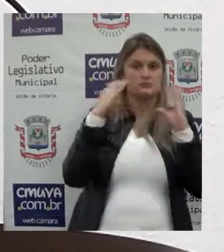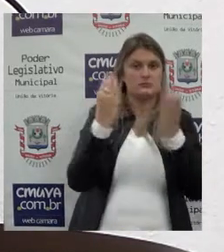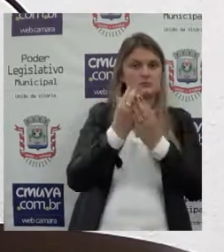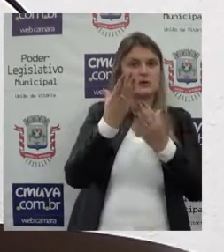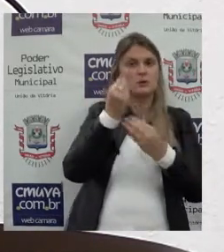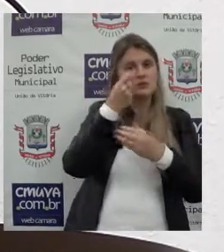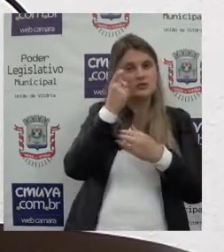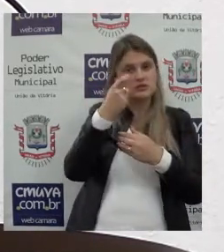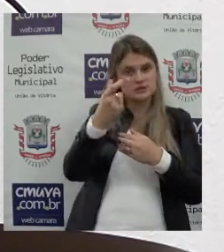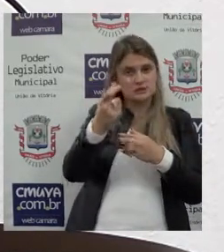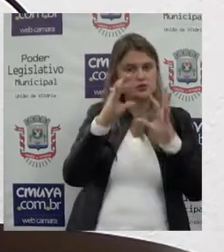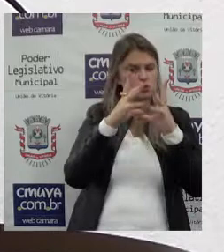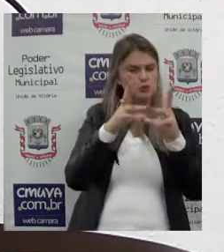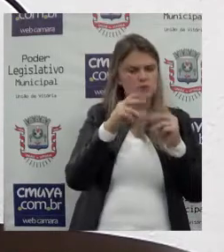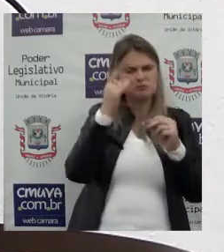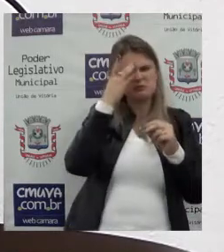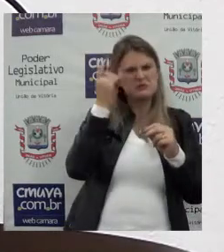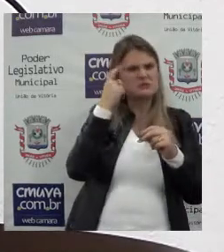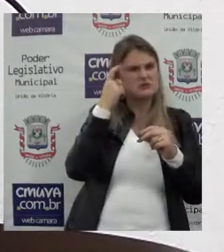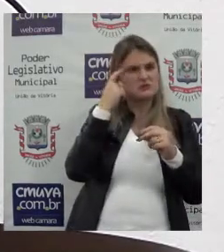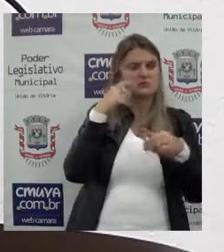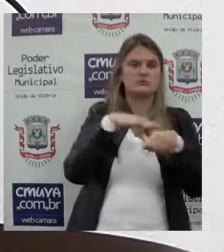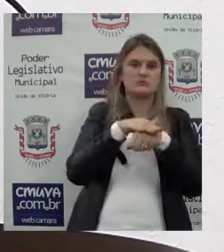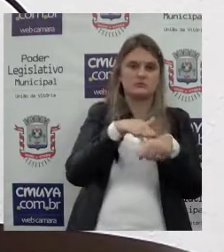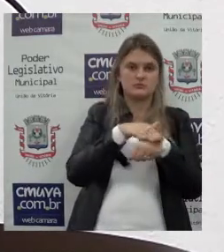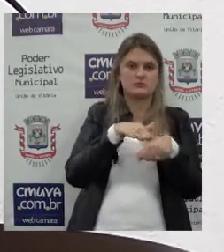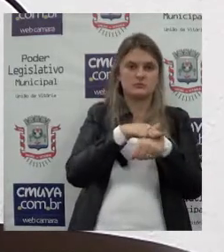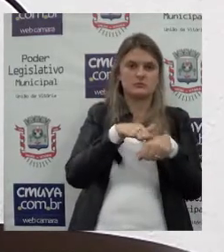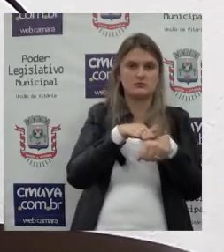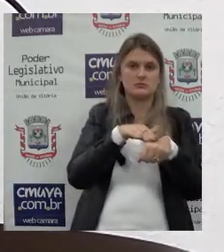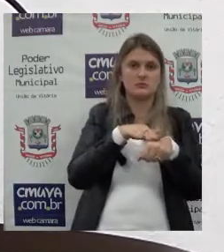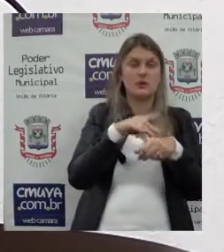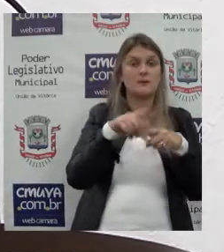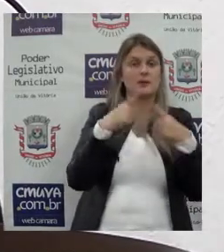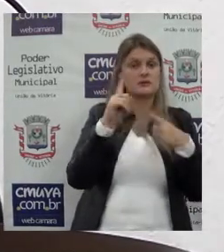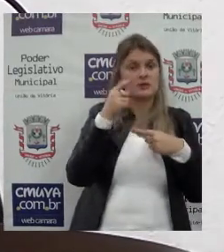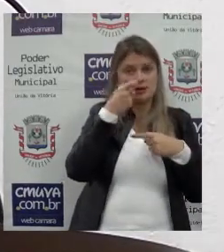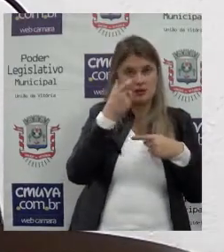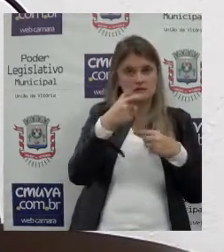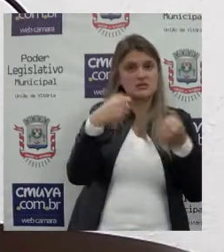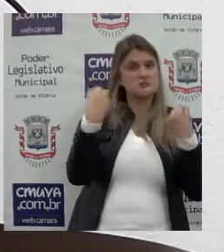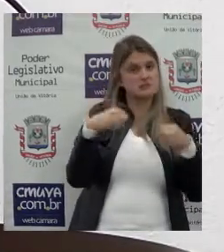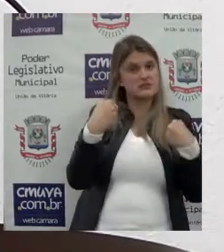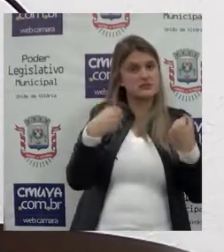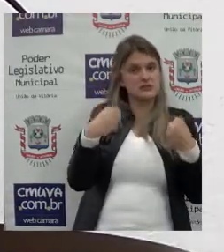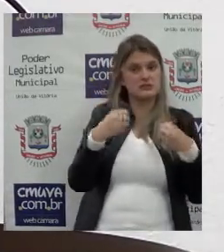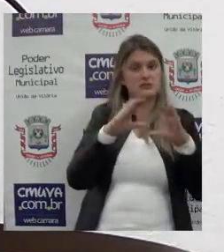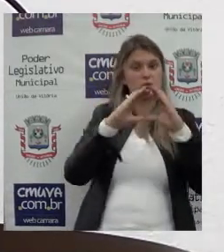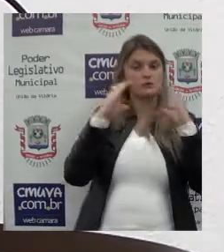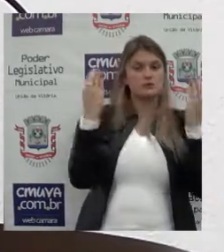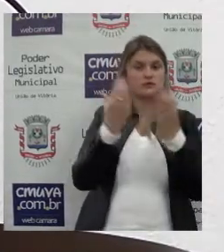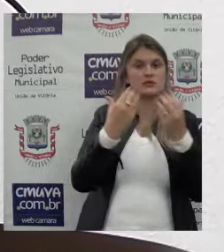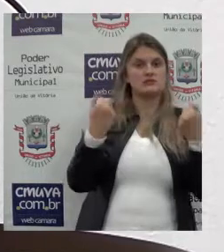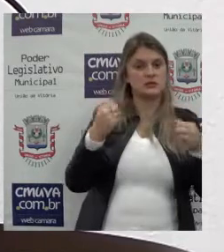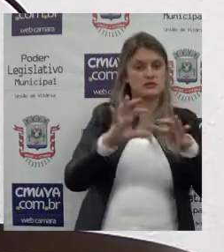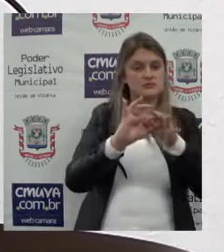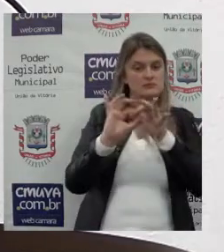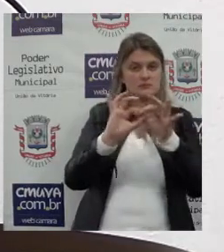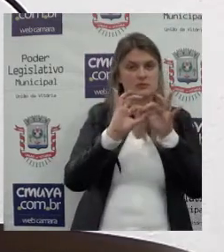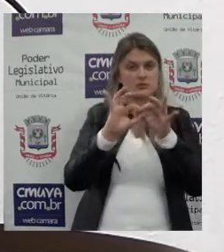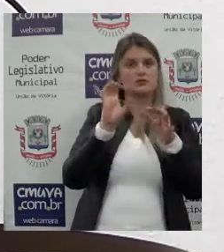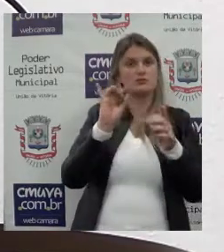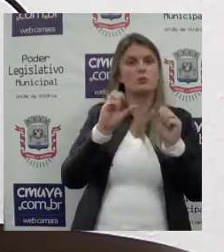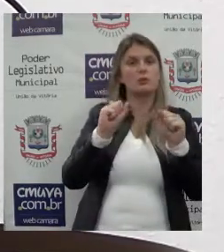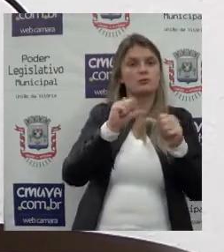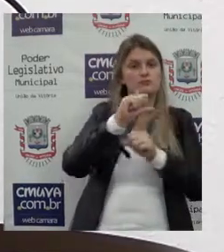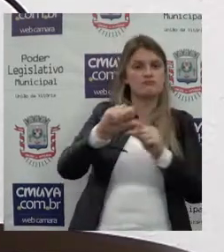que começar pela comunidade. Eu achei até interessante a situação lá, mas todo mundo levou pedrada, que a gente fala, né? Mas é interessante, eu acho que tem que ter, a comunidade